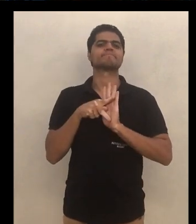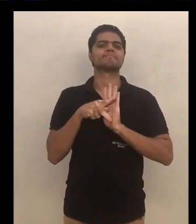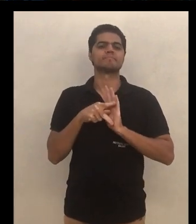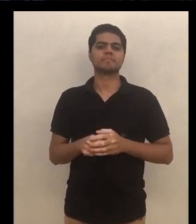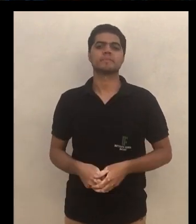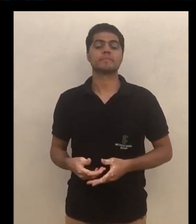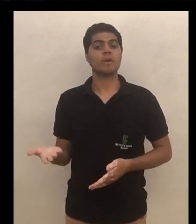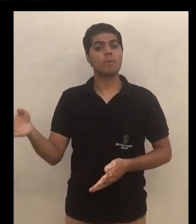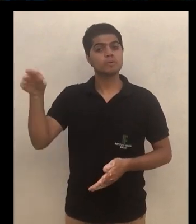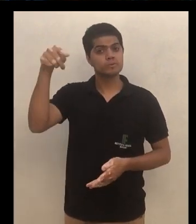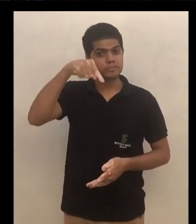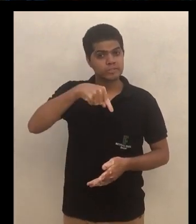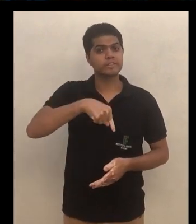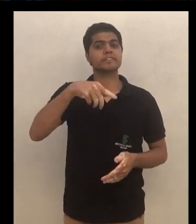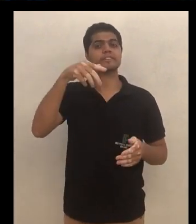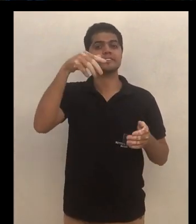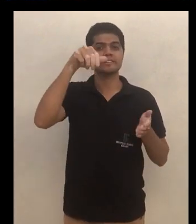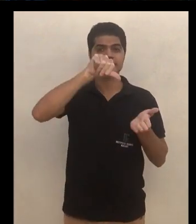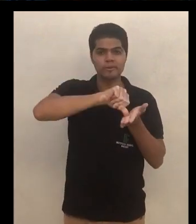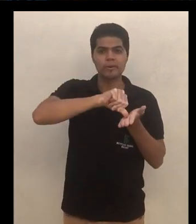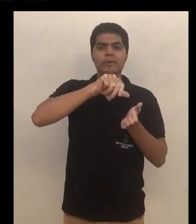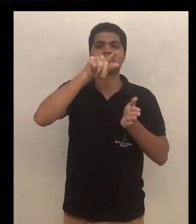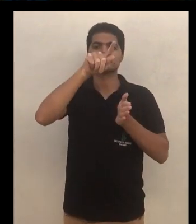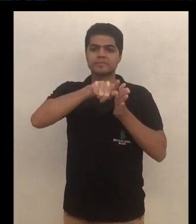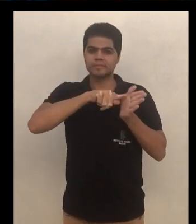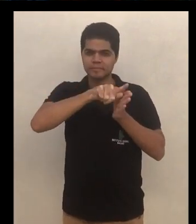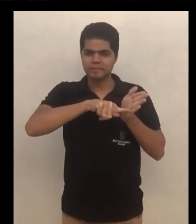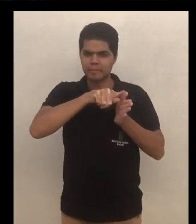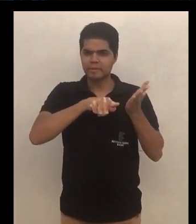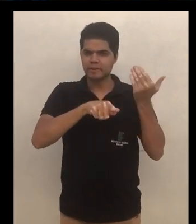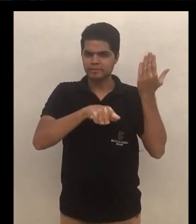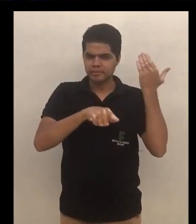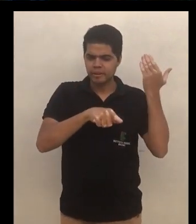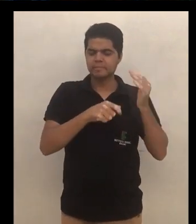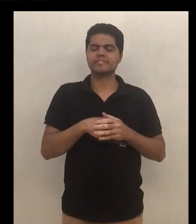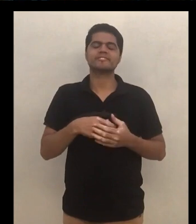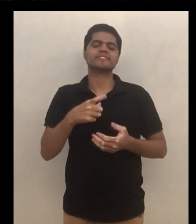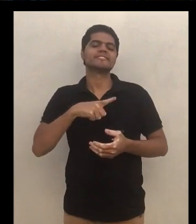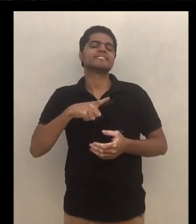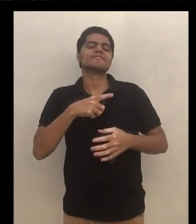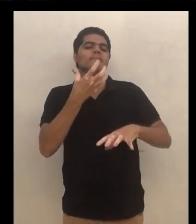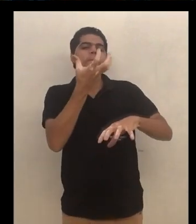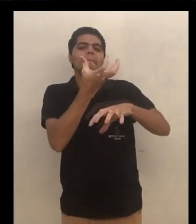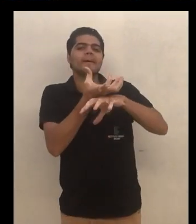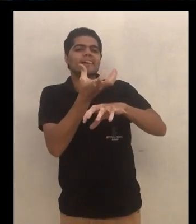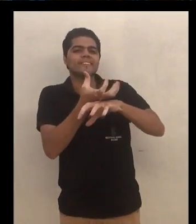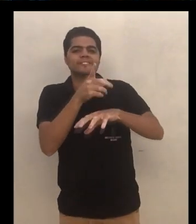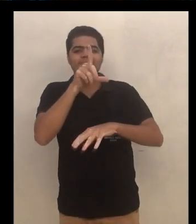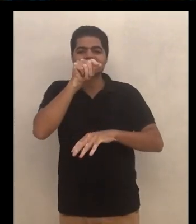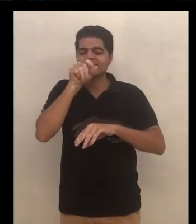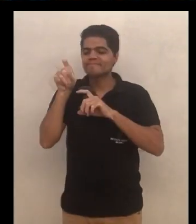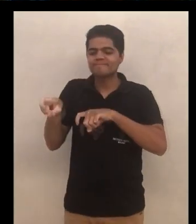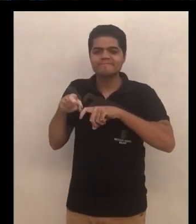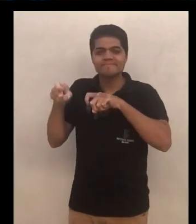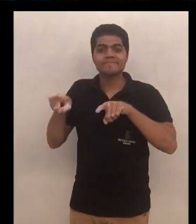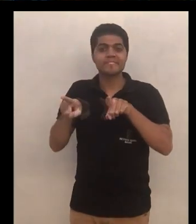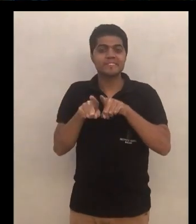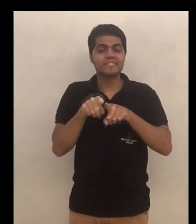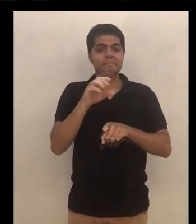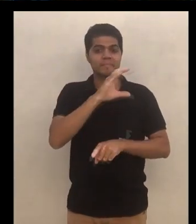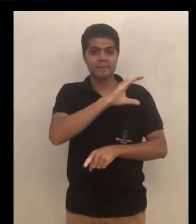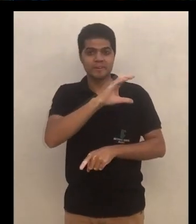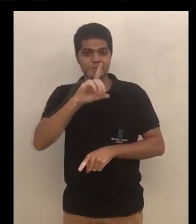vida. Quando eu cheguei na escola agrotécnica, antiga escola agrotécnica, eu fui presenteada com a disciplina de avicultura e com